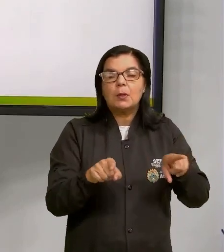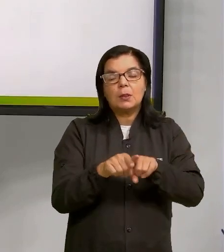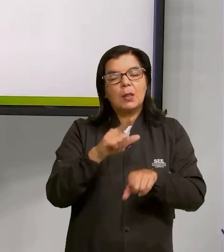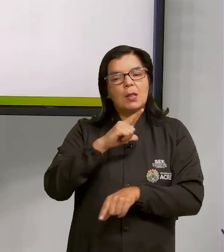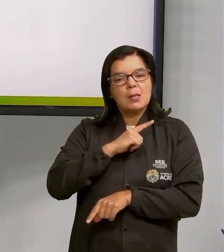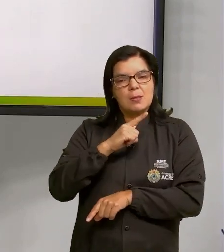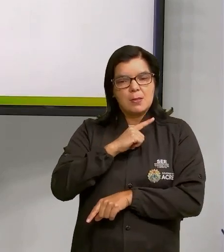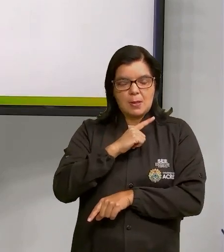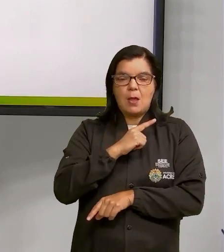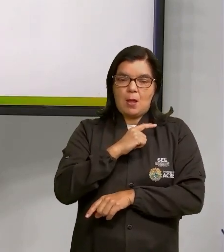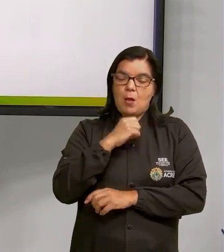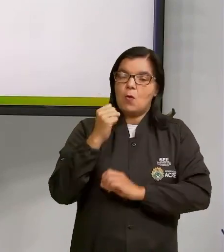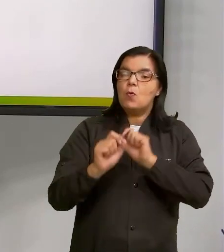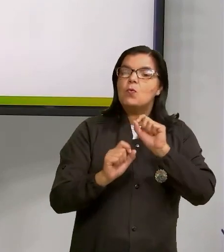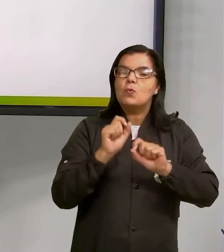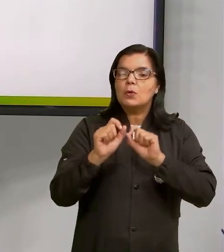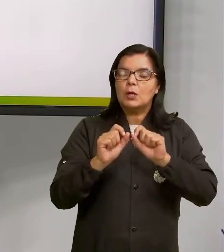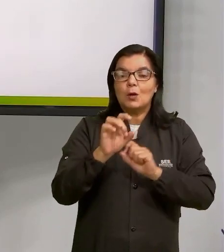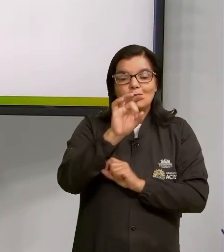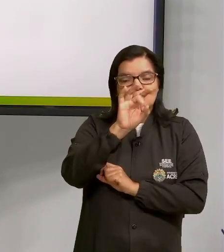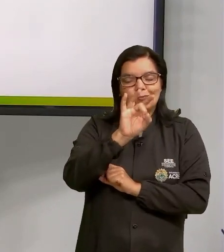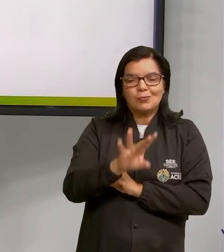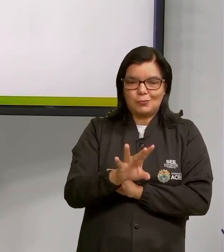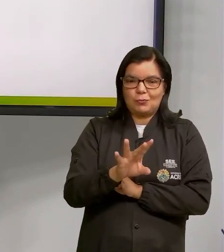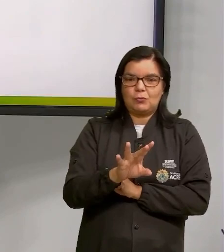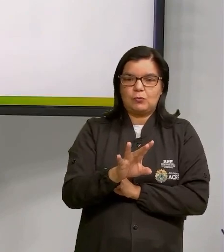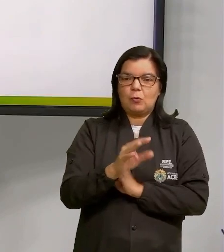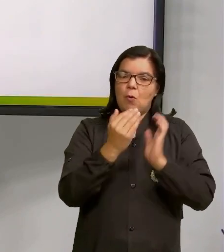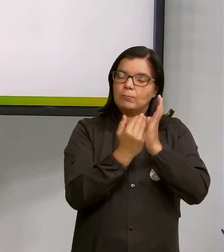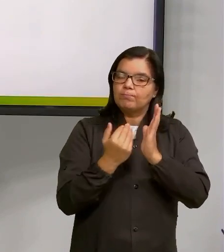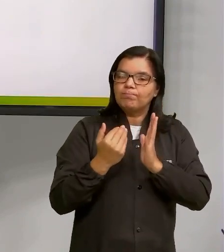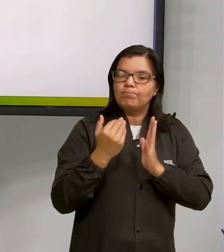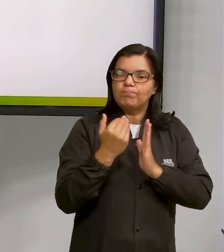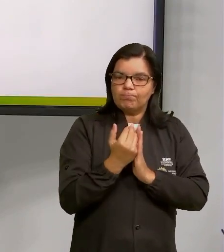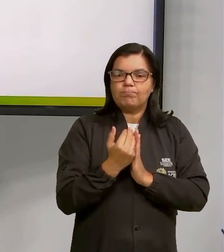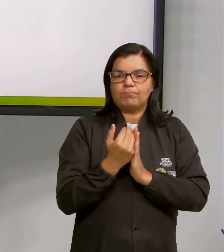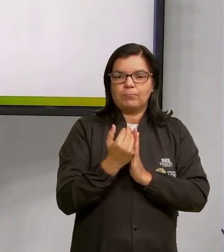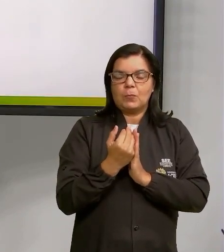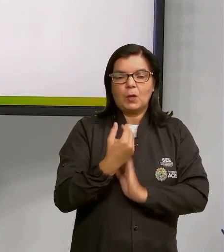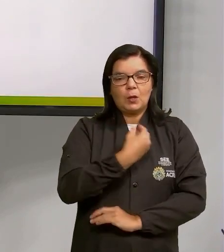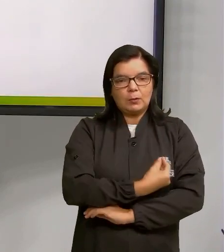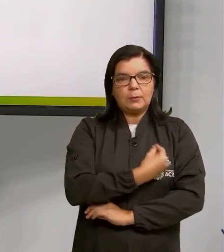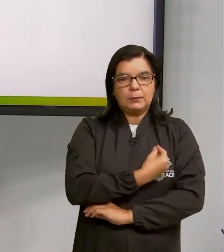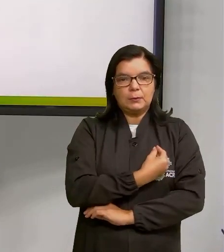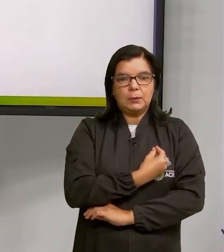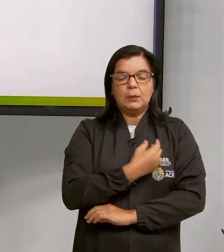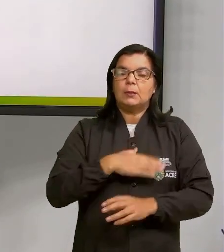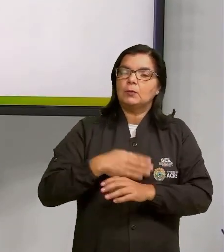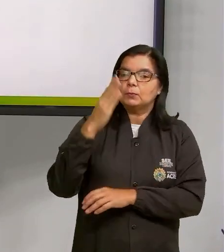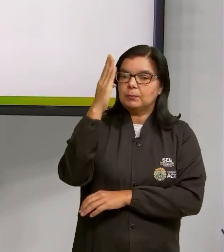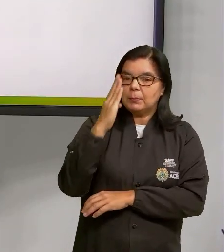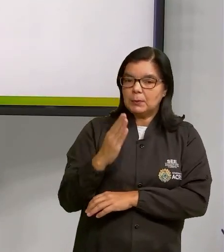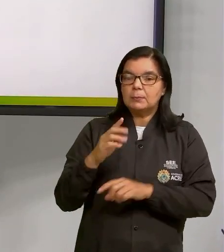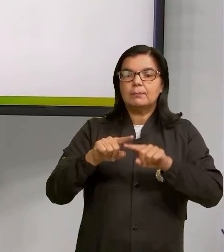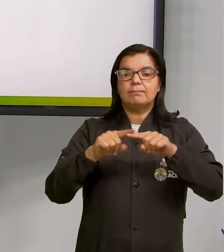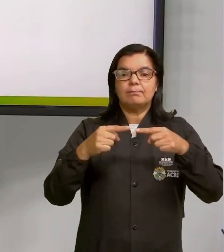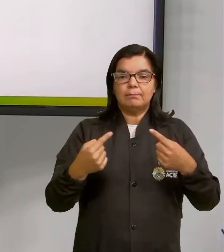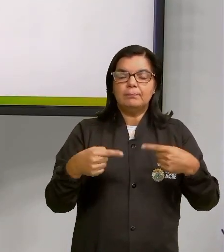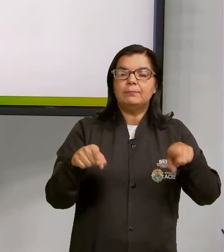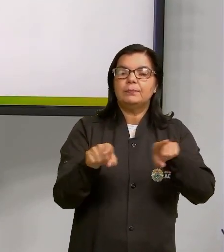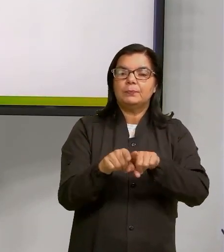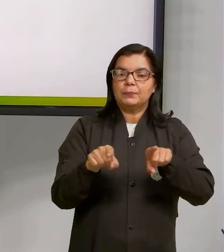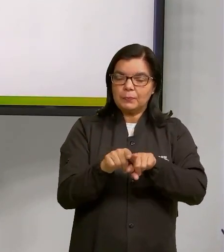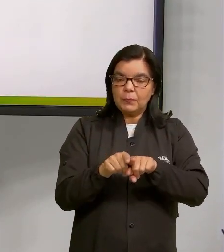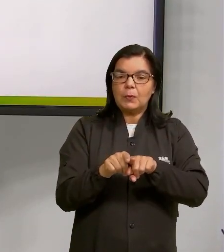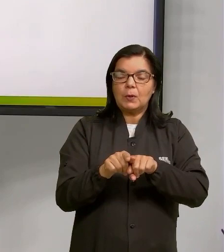uma forte atuação, não somente levando em consideração a realidade brasileira, mas